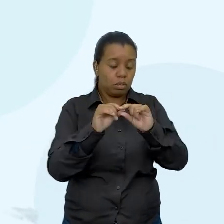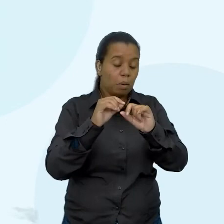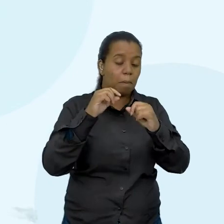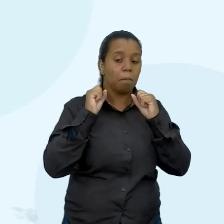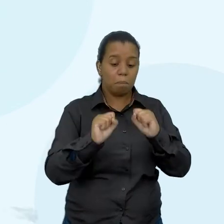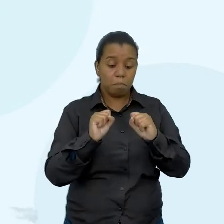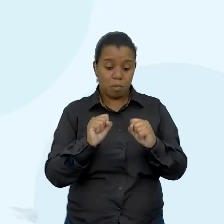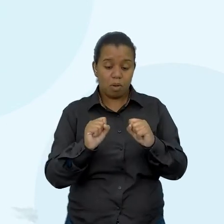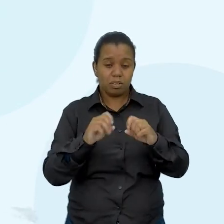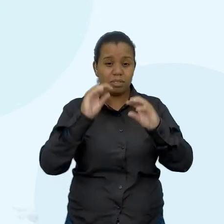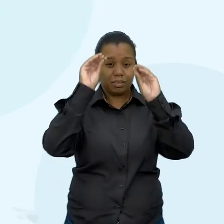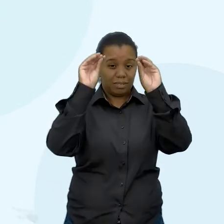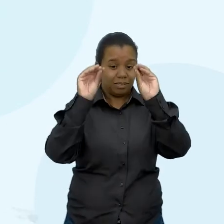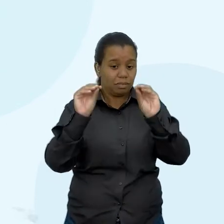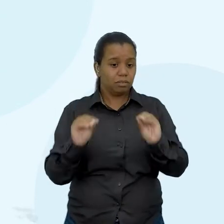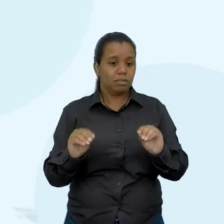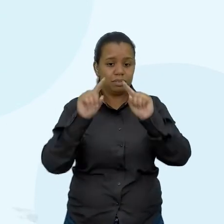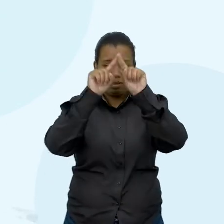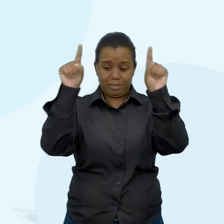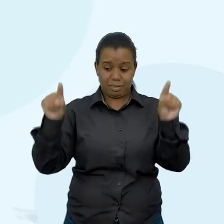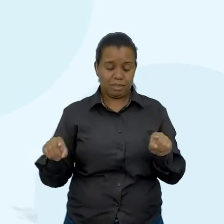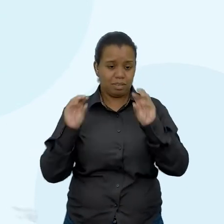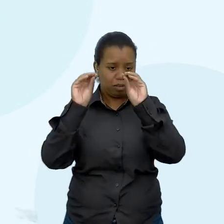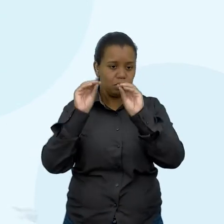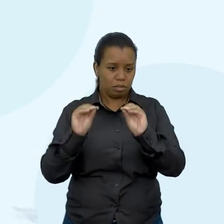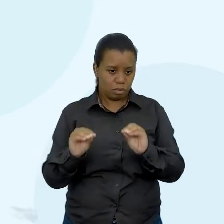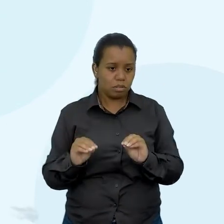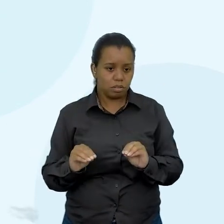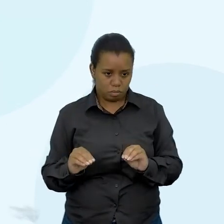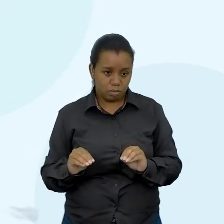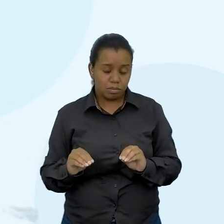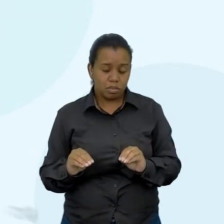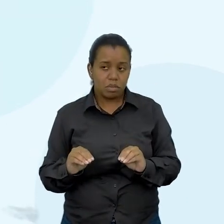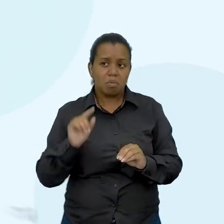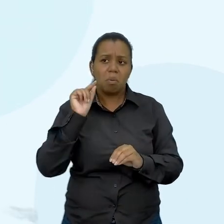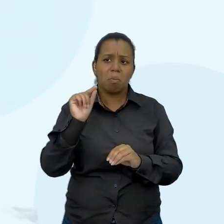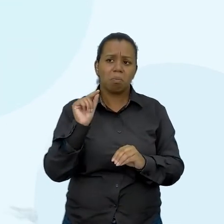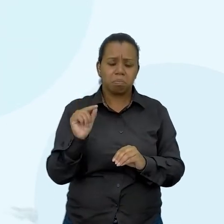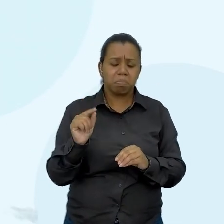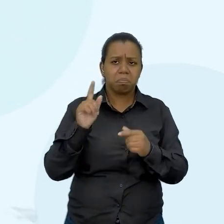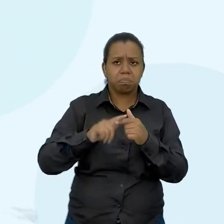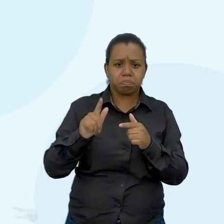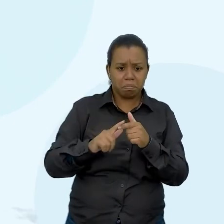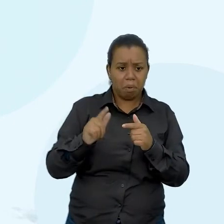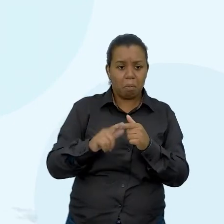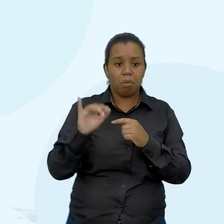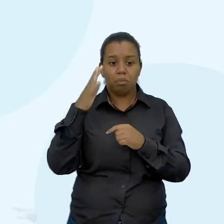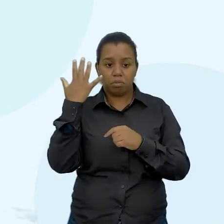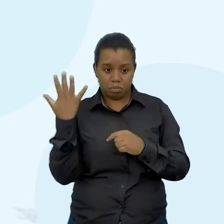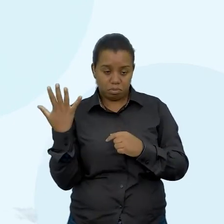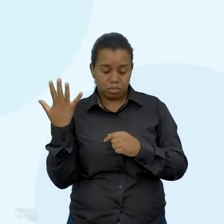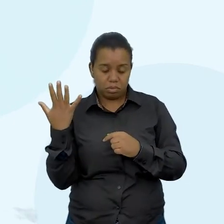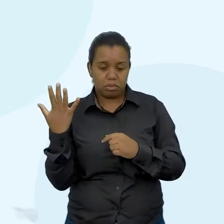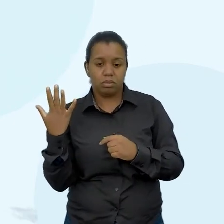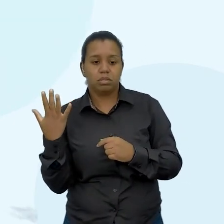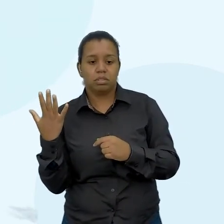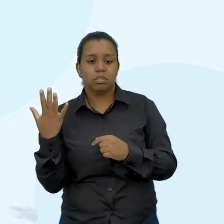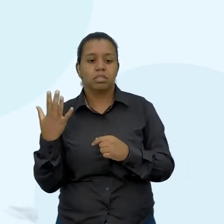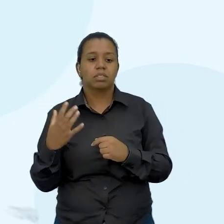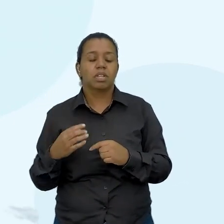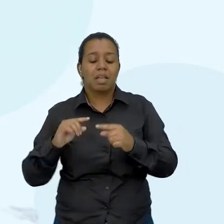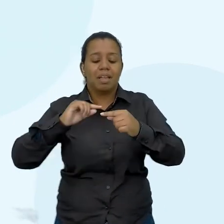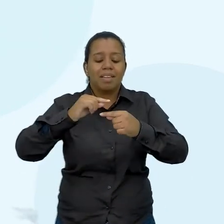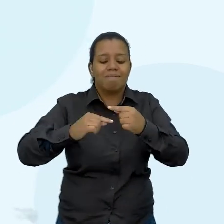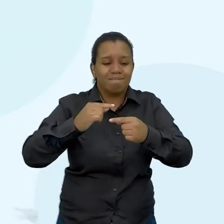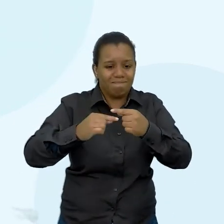instalação. Então, o que pode causar fuga na instalação? Não no aparelho, tá, gente? Na instalação. Então,